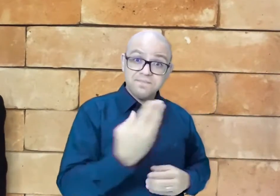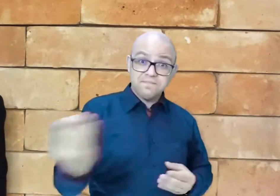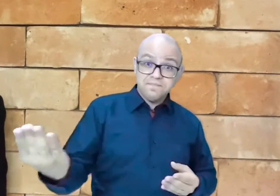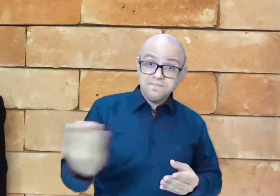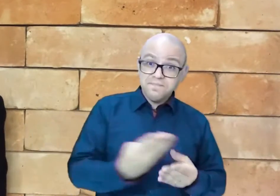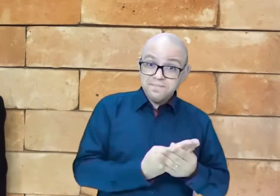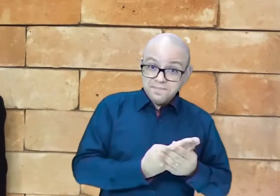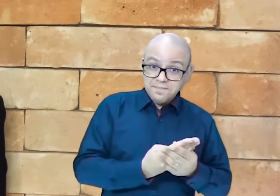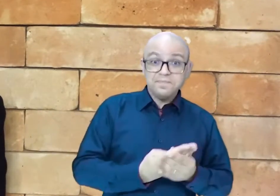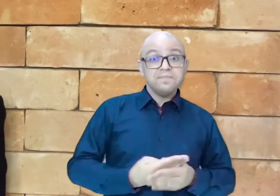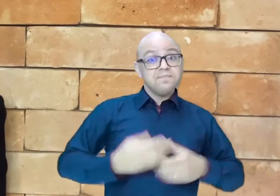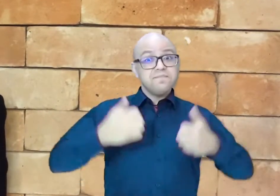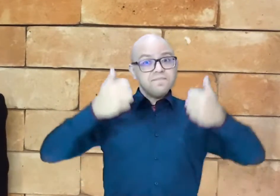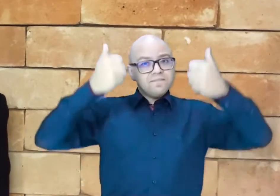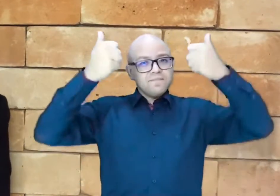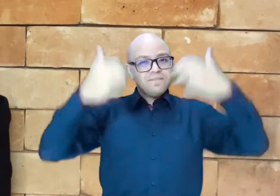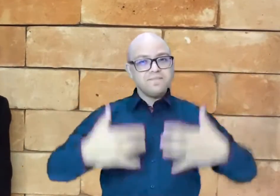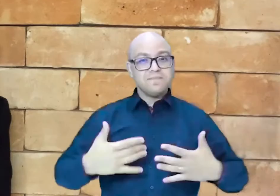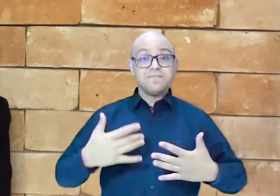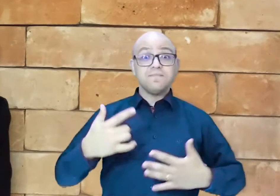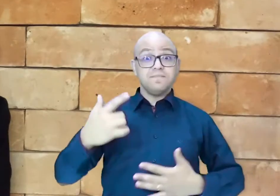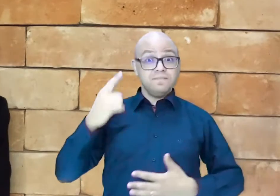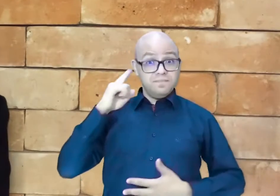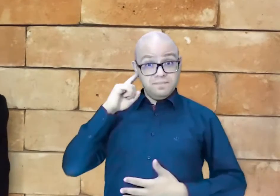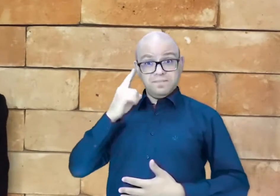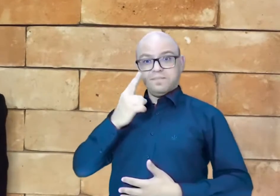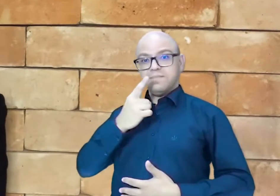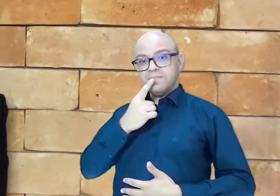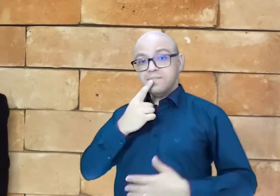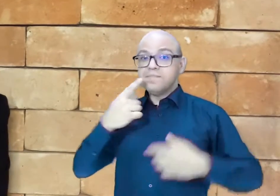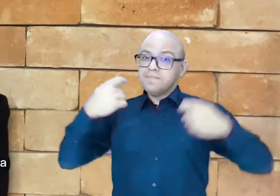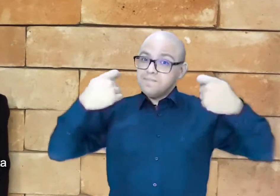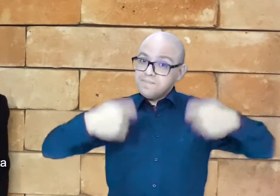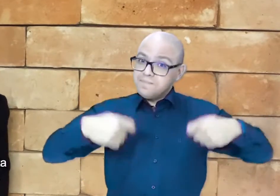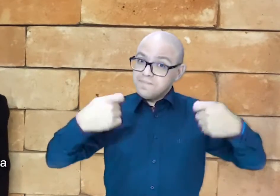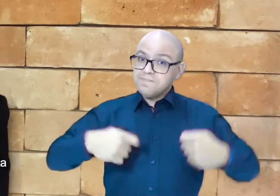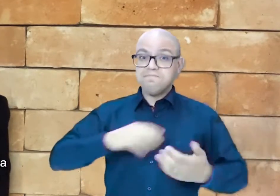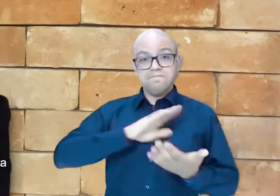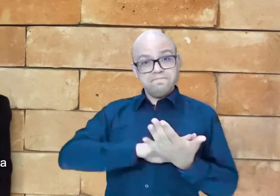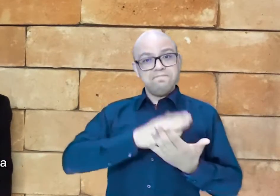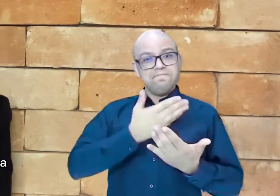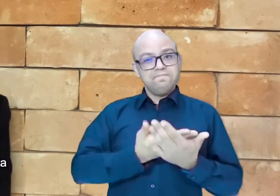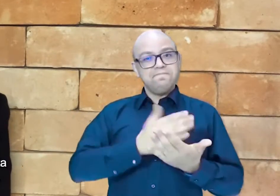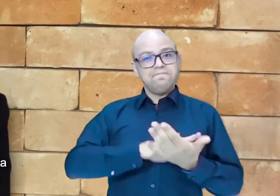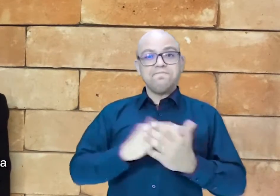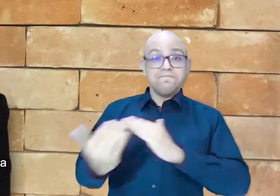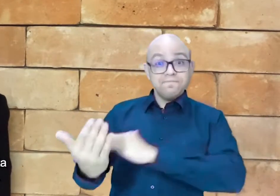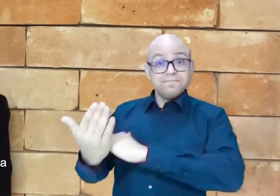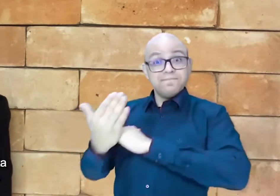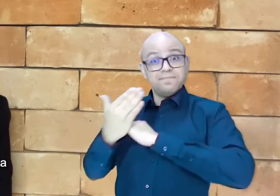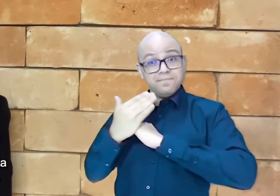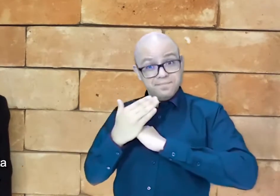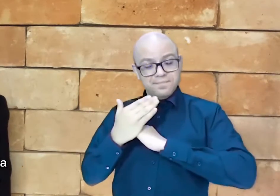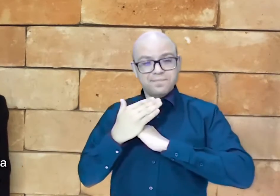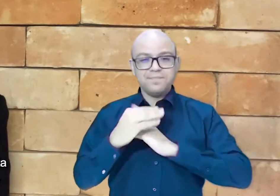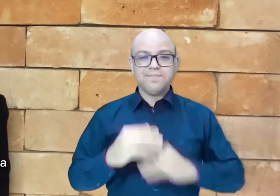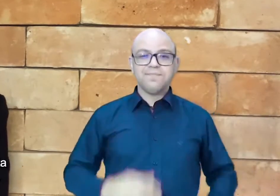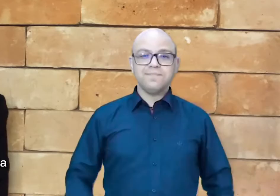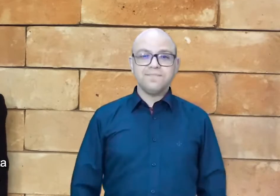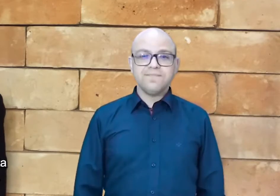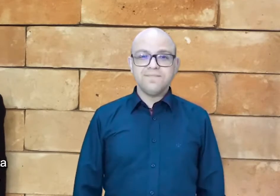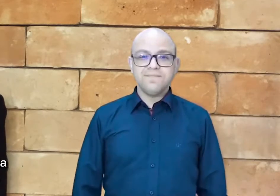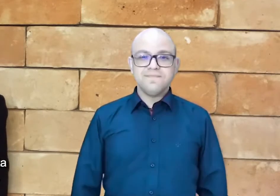peticionar no processo, informando que é pessoa surda ou com deficiência auditiva e que necessita do